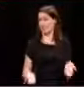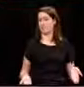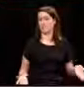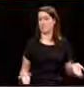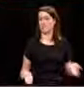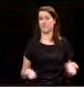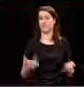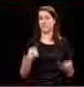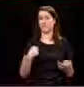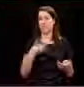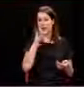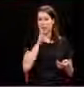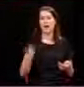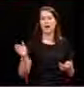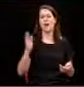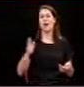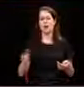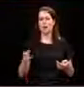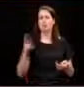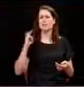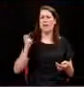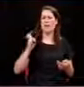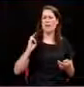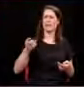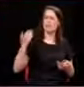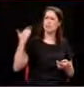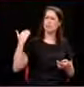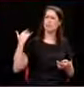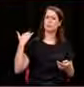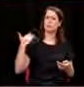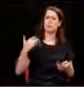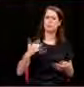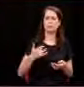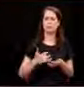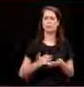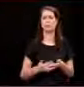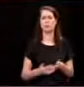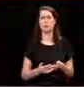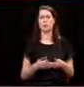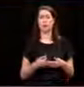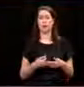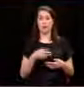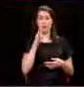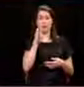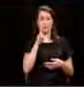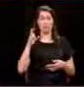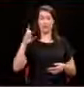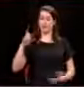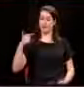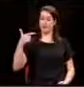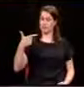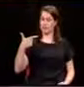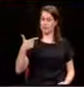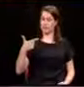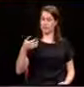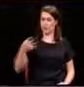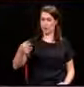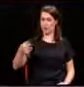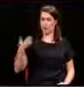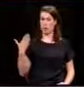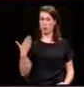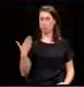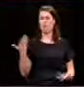Já me habituei muito há muitos anos, e vocês também com certeza, portanto, a verem, portanto, no ecrã da RTP1, portanto, penso que é a Paula Teixeira, salvo